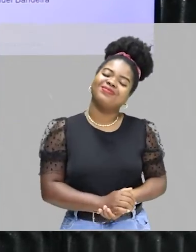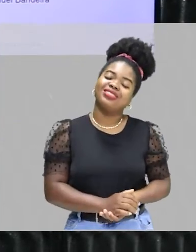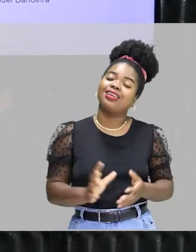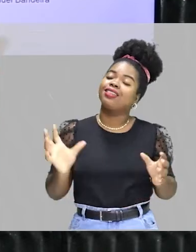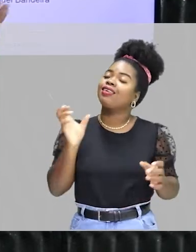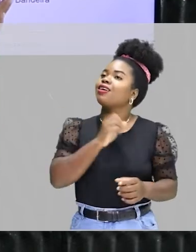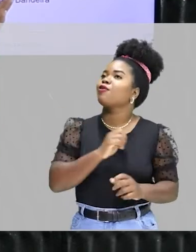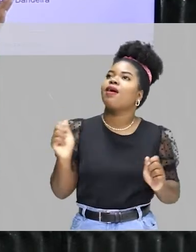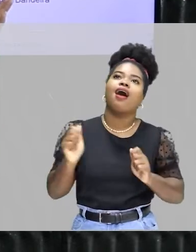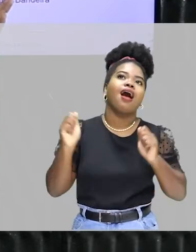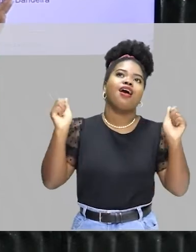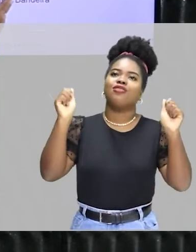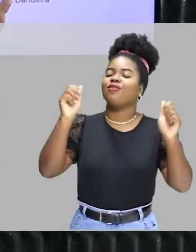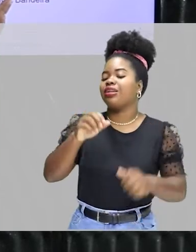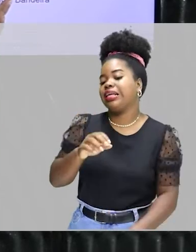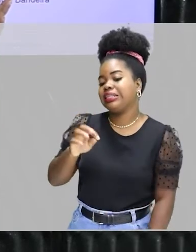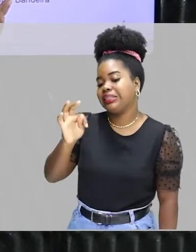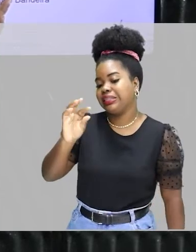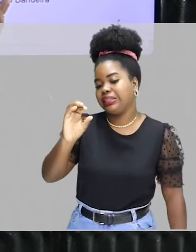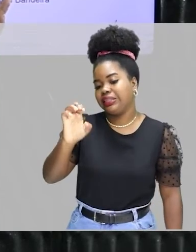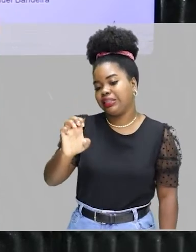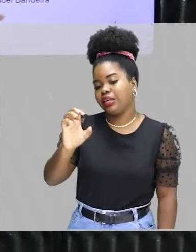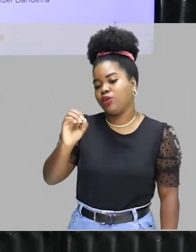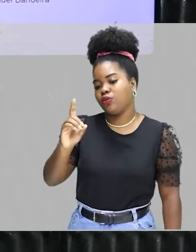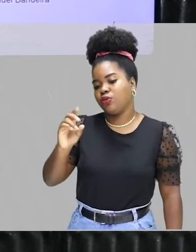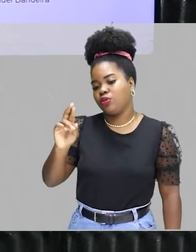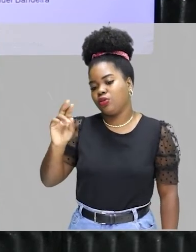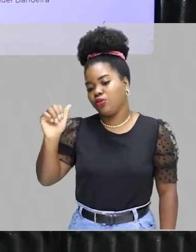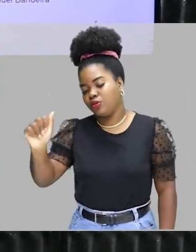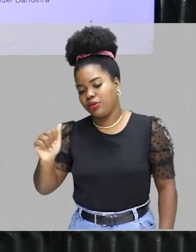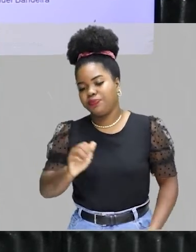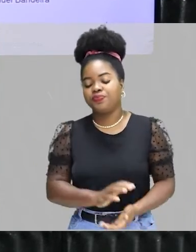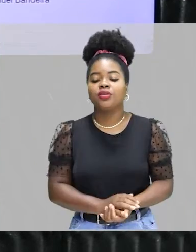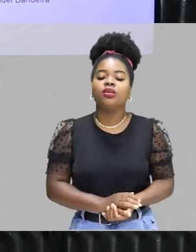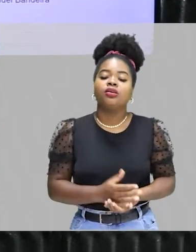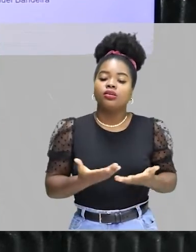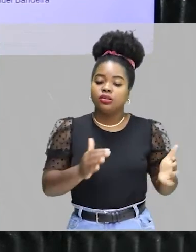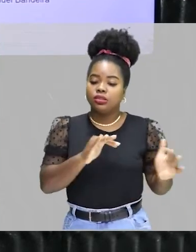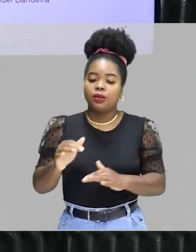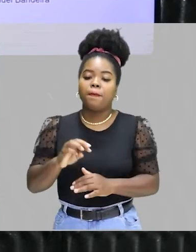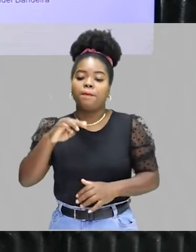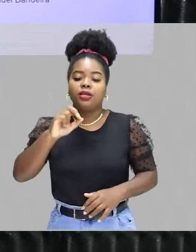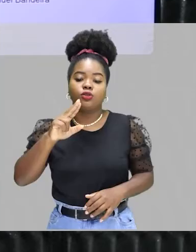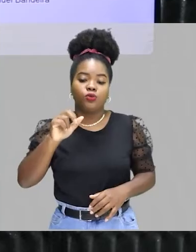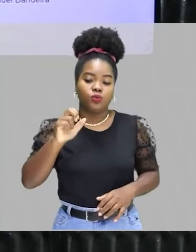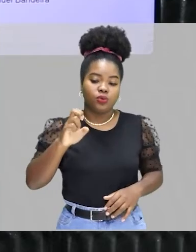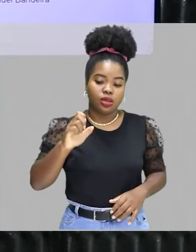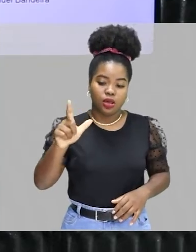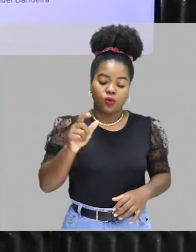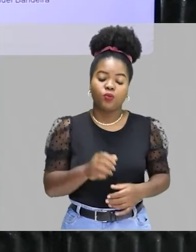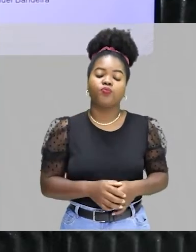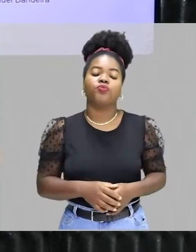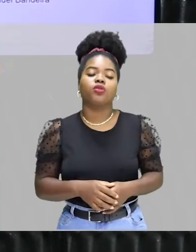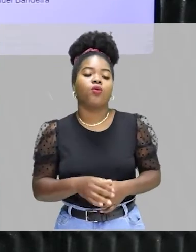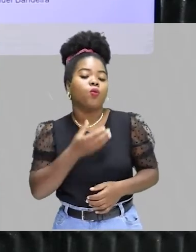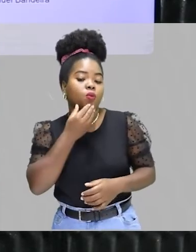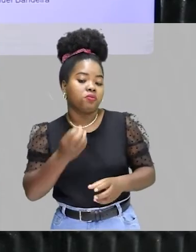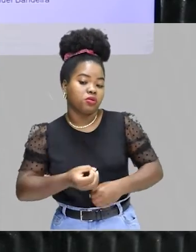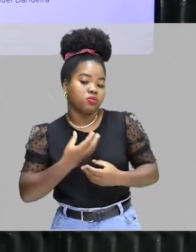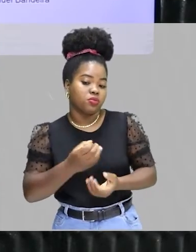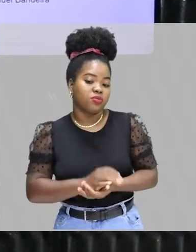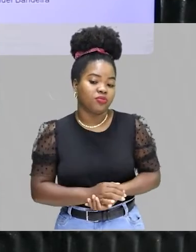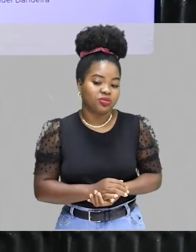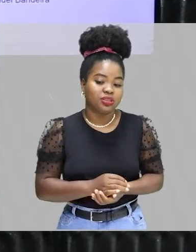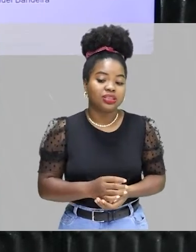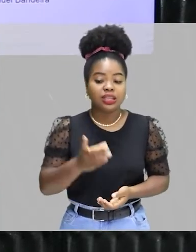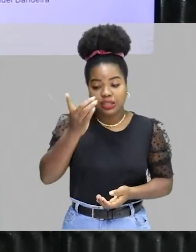a Teodora, então ele botou te adoro. Te adorar, para Manuel Bandeira, é um verbo. Ele criou, e ele ainda